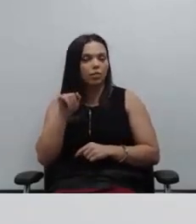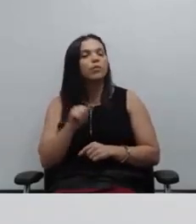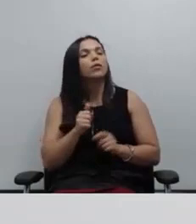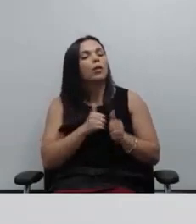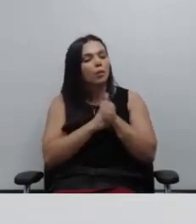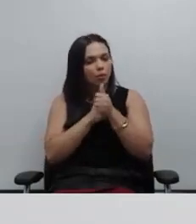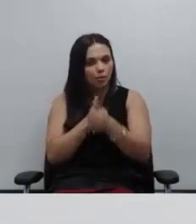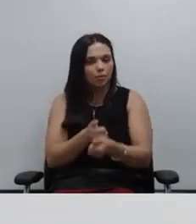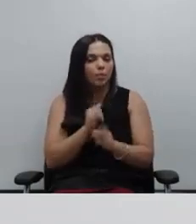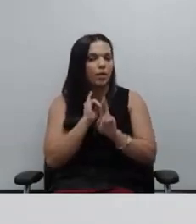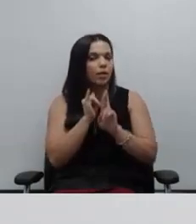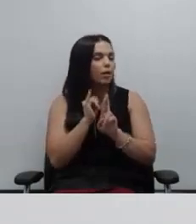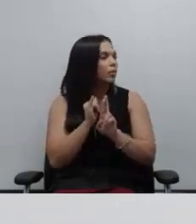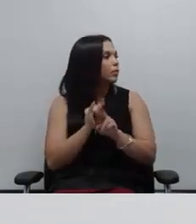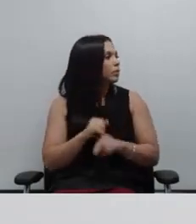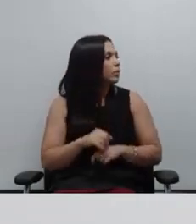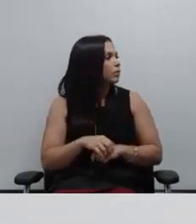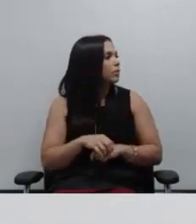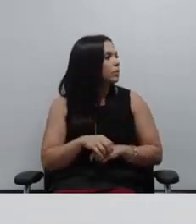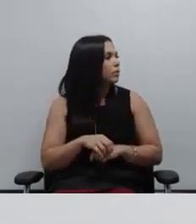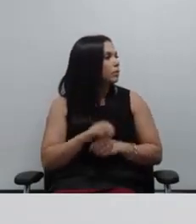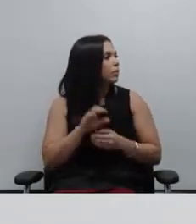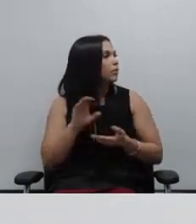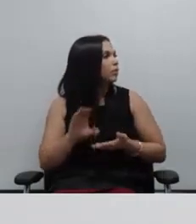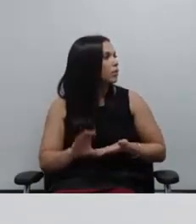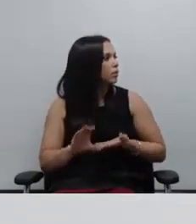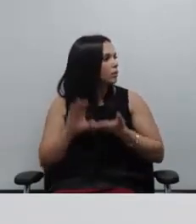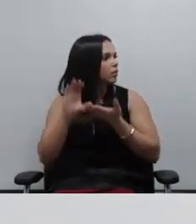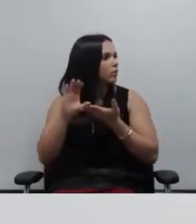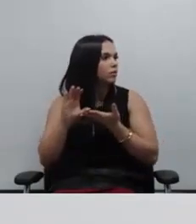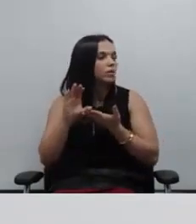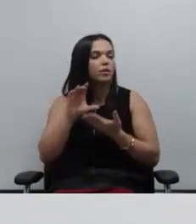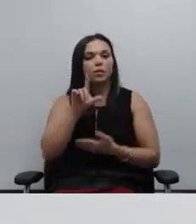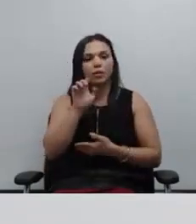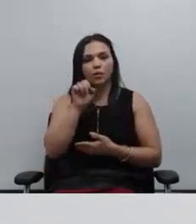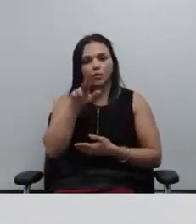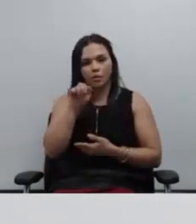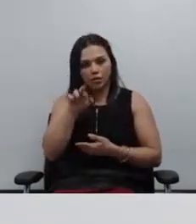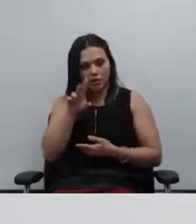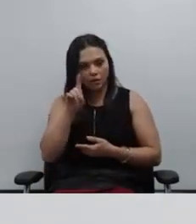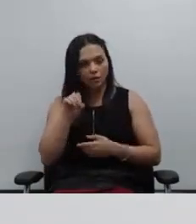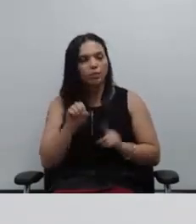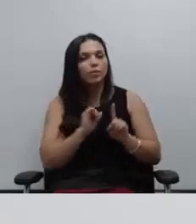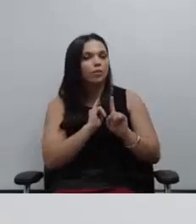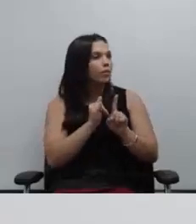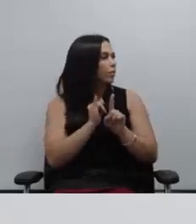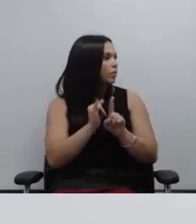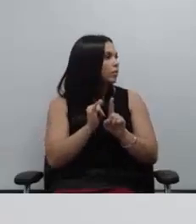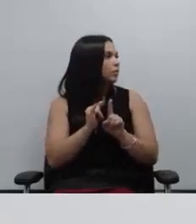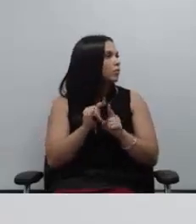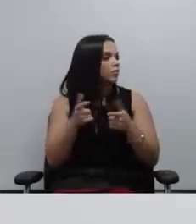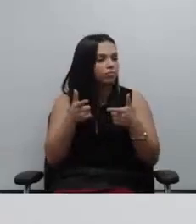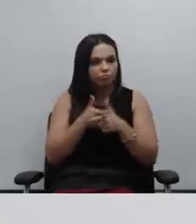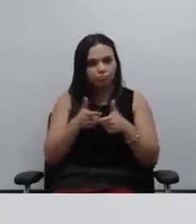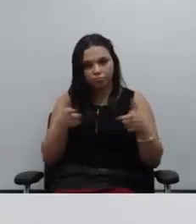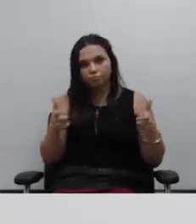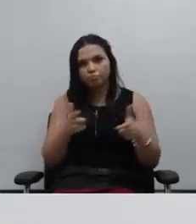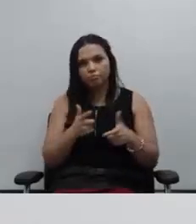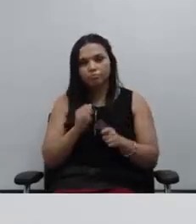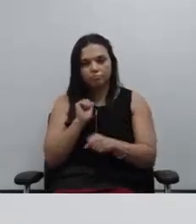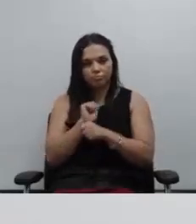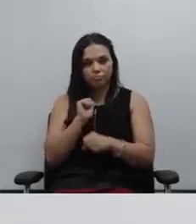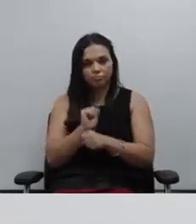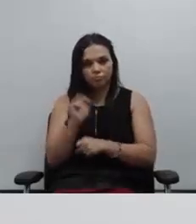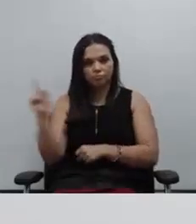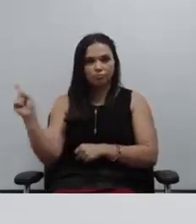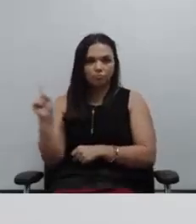relator, presidente. Excelentíssimo conselheiro Leonardo Nascimento. Com o relator, presidente. Por unanimidade, provavelmente o conselheiro Rafael. Aguardamos